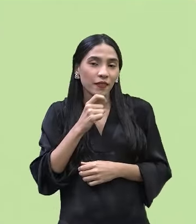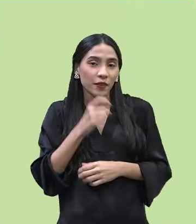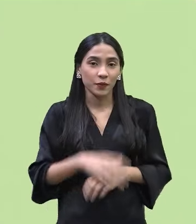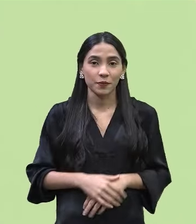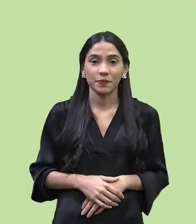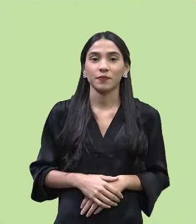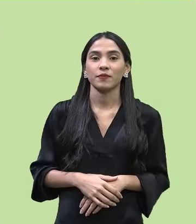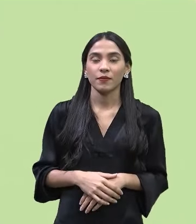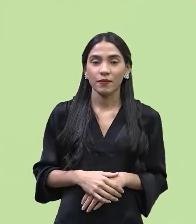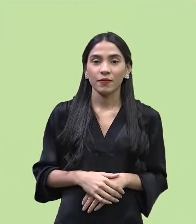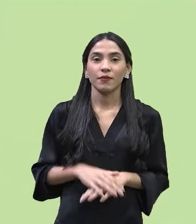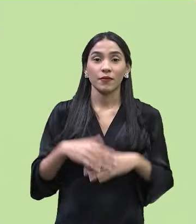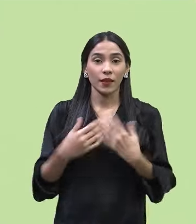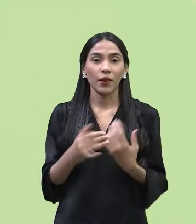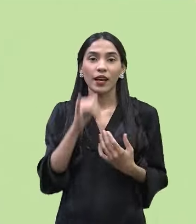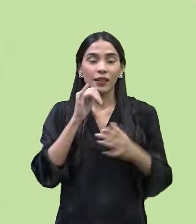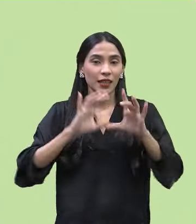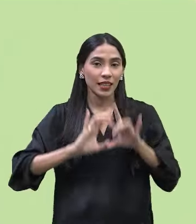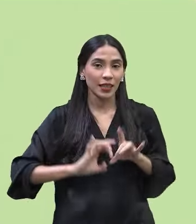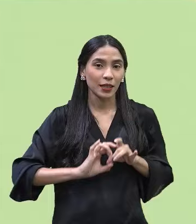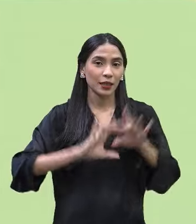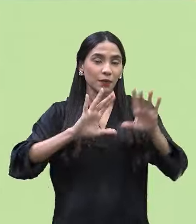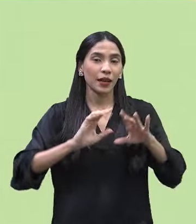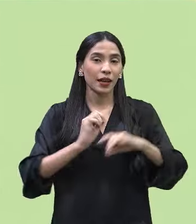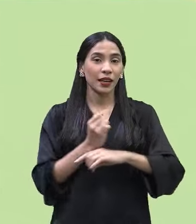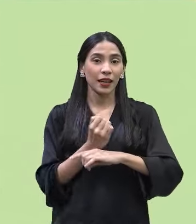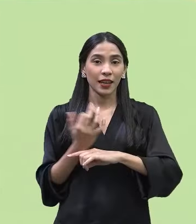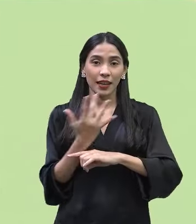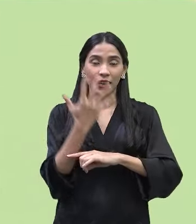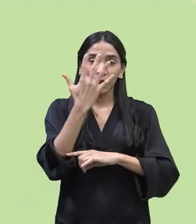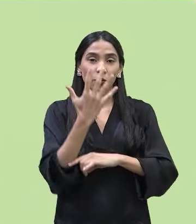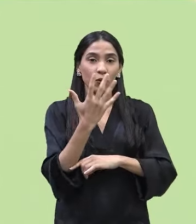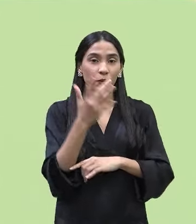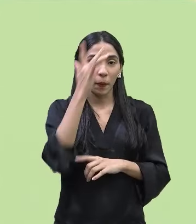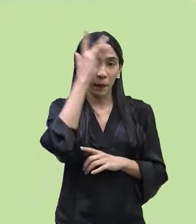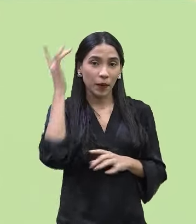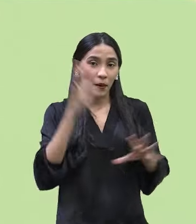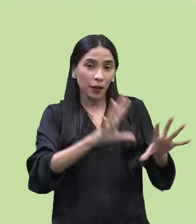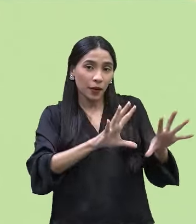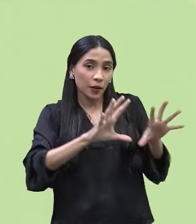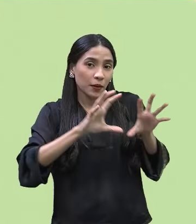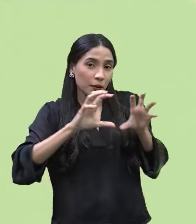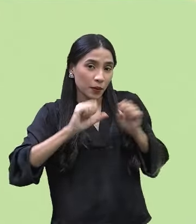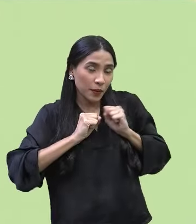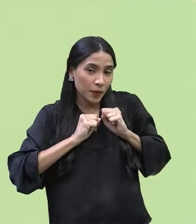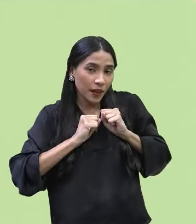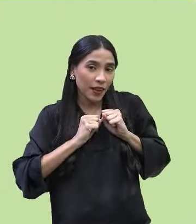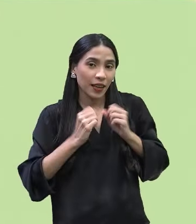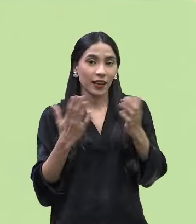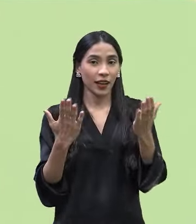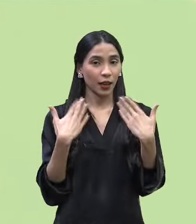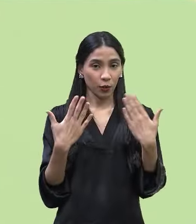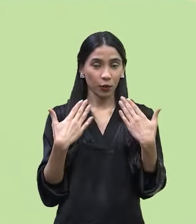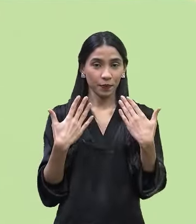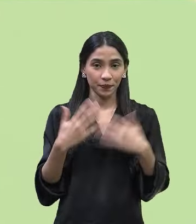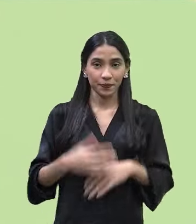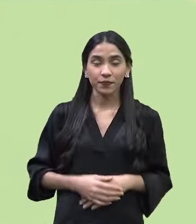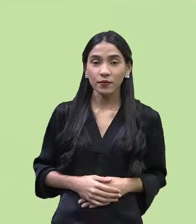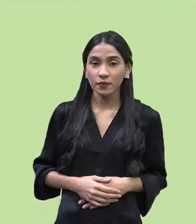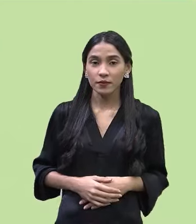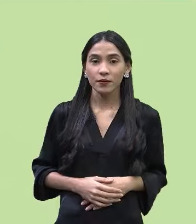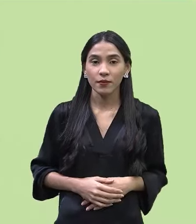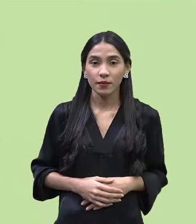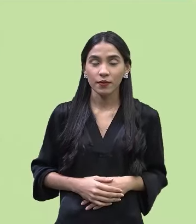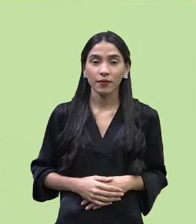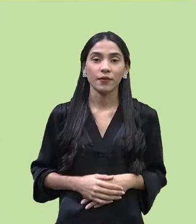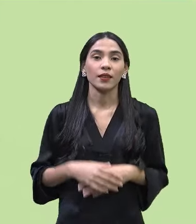ele acaba liberando e a Bella acaba absorvendo aquele calor, tá? Então a gente tem